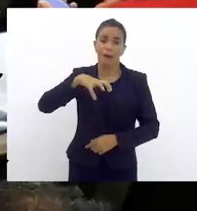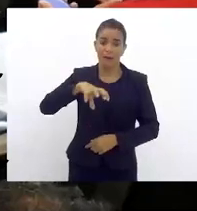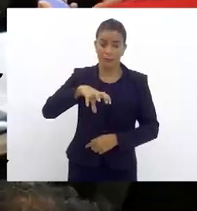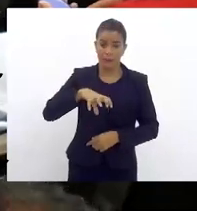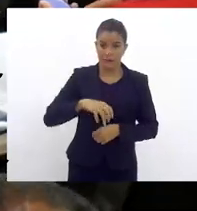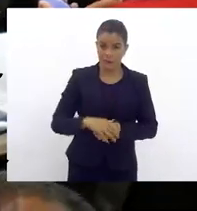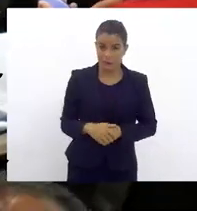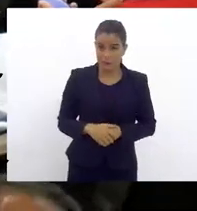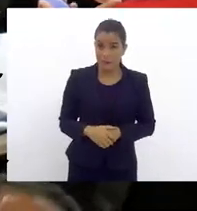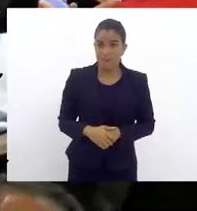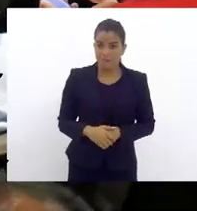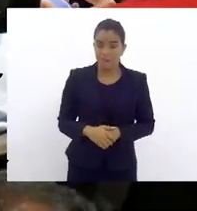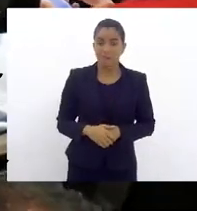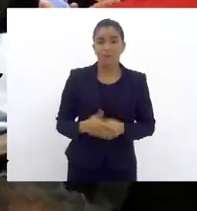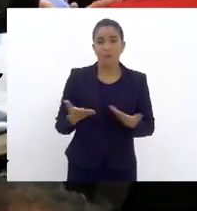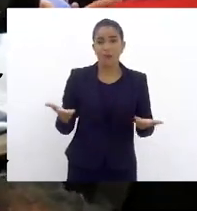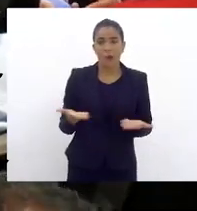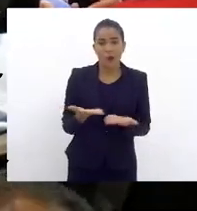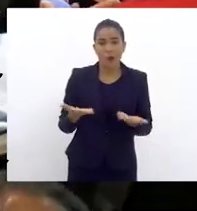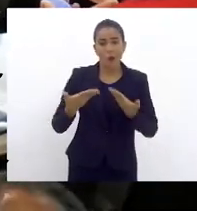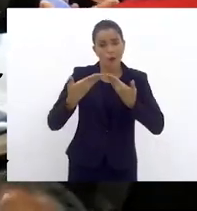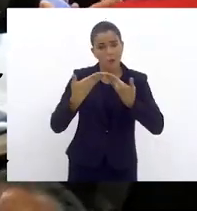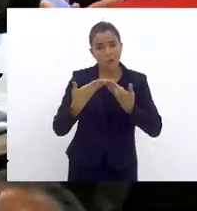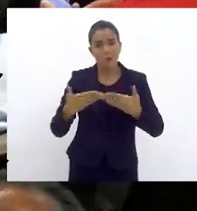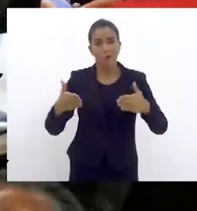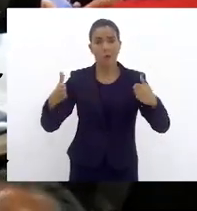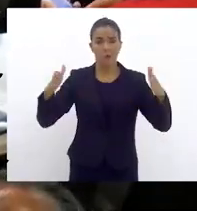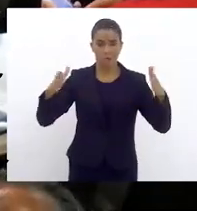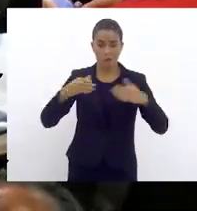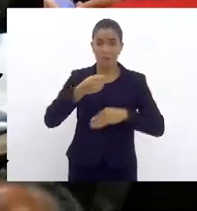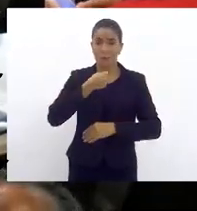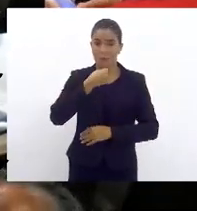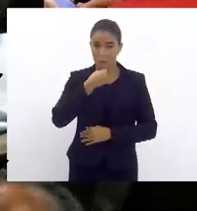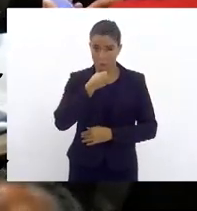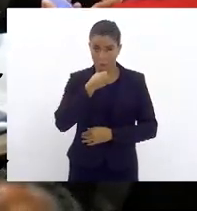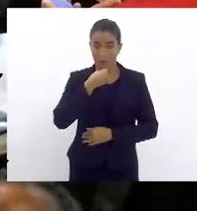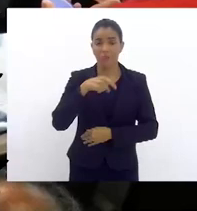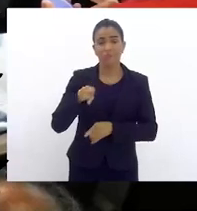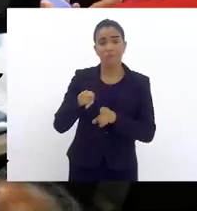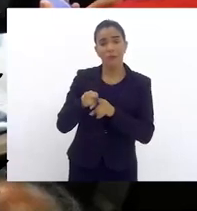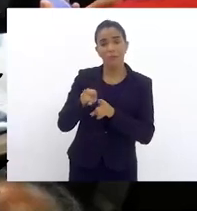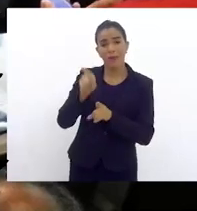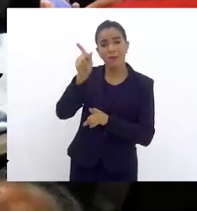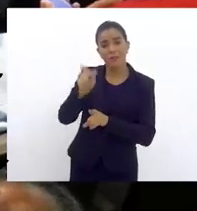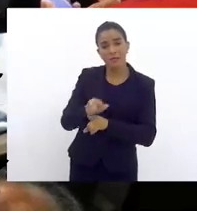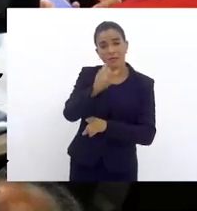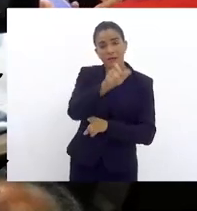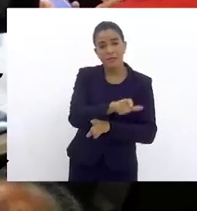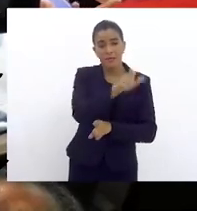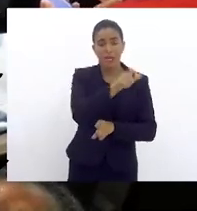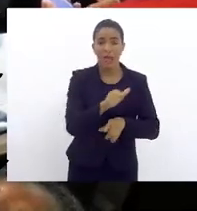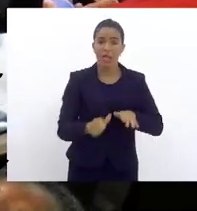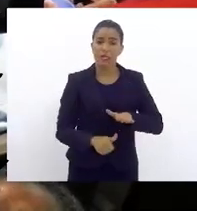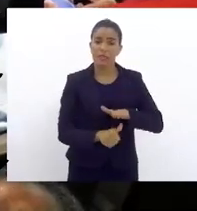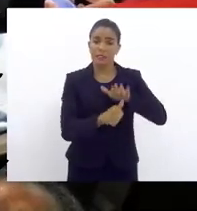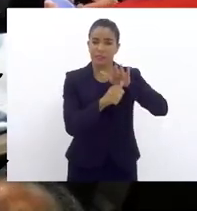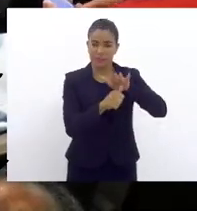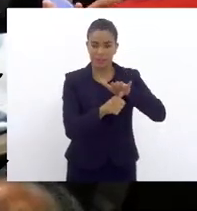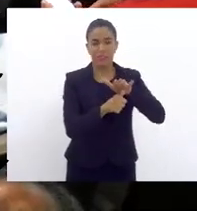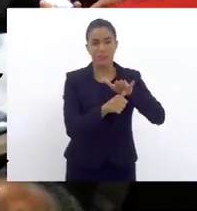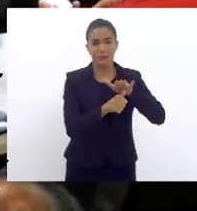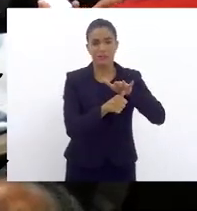Então vou estar aqui abrindo as nossas falas vamos anunciar também aqui a presença de várias lideranças ao longo do